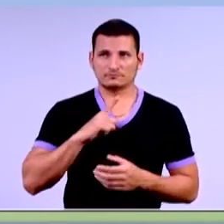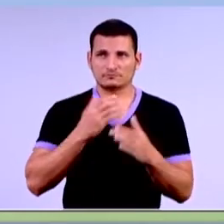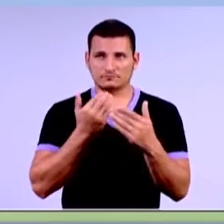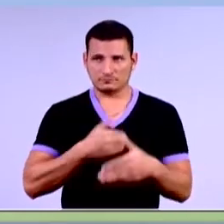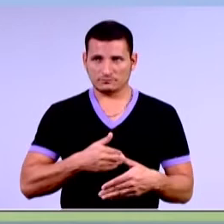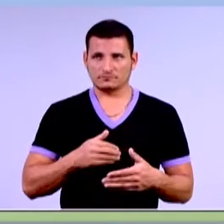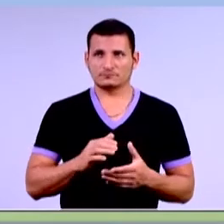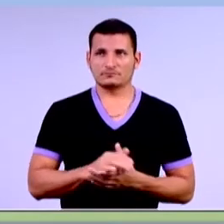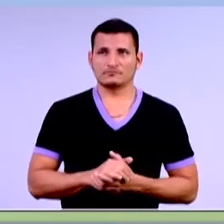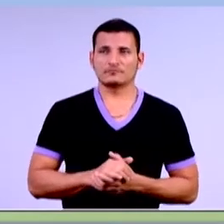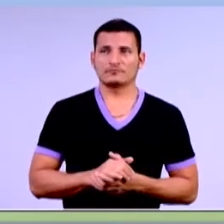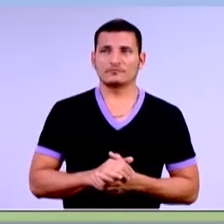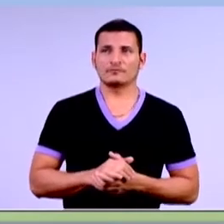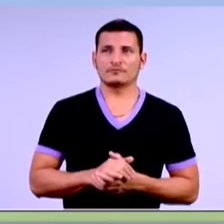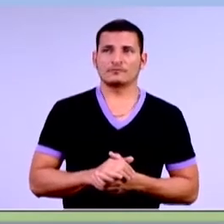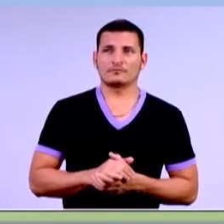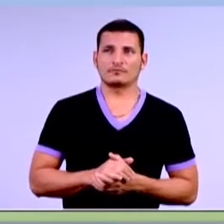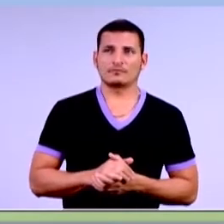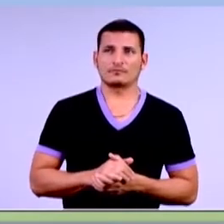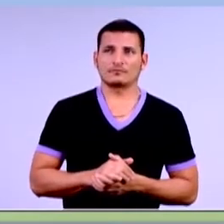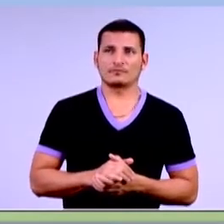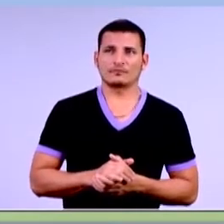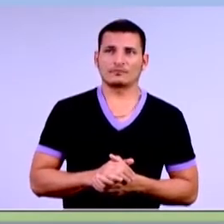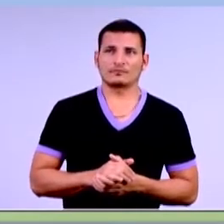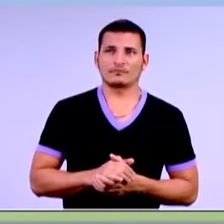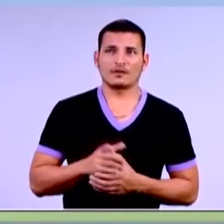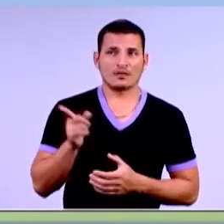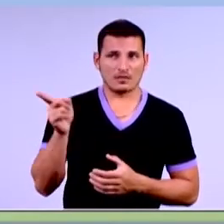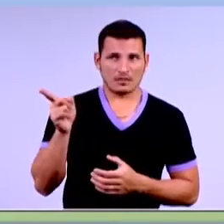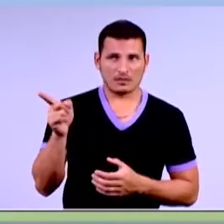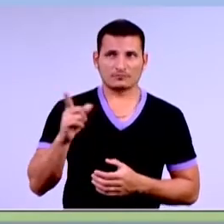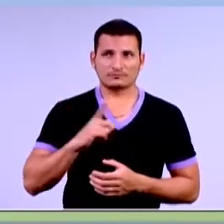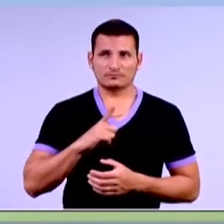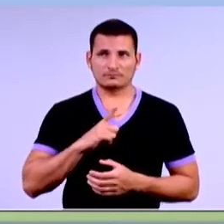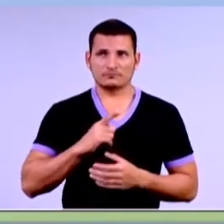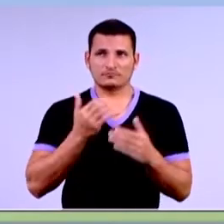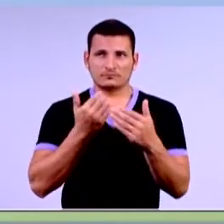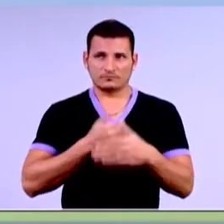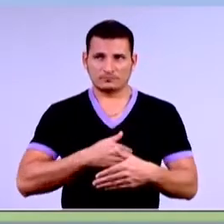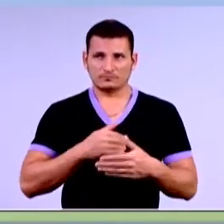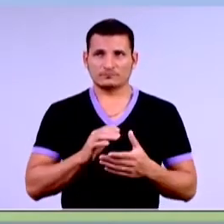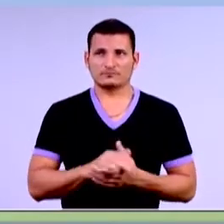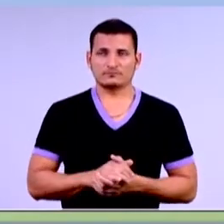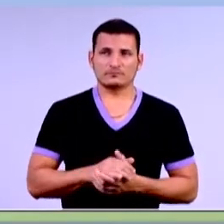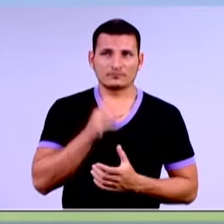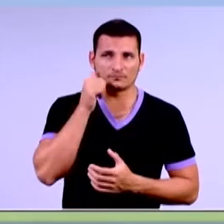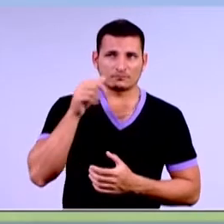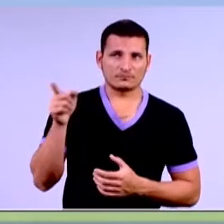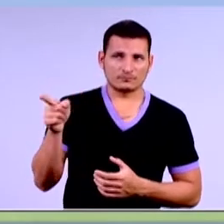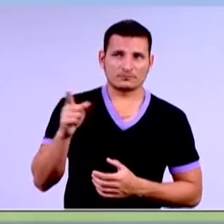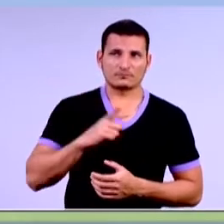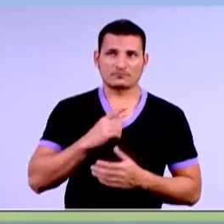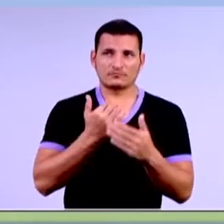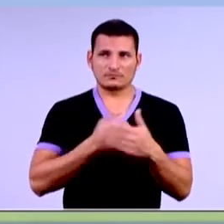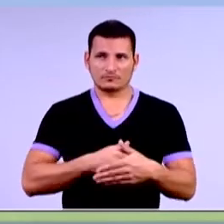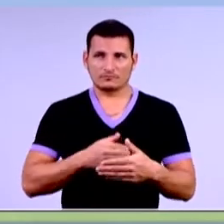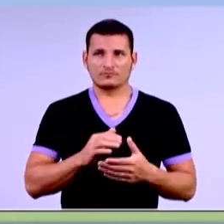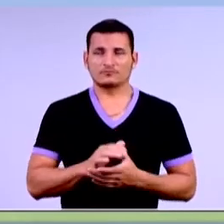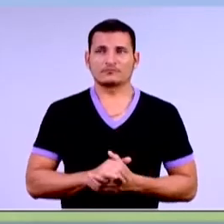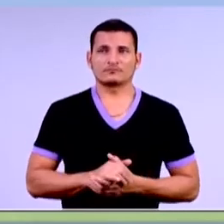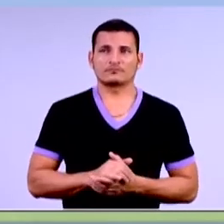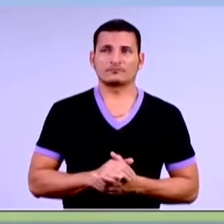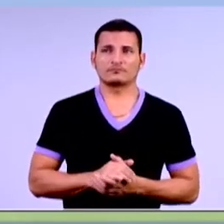fé do exame ele teve uma prova xix redlynx ano ela teve uma prova errada não